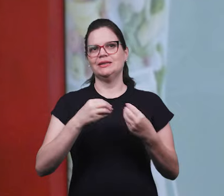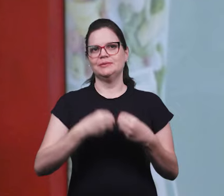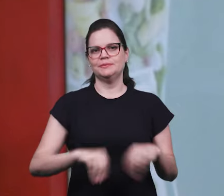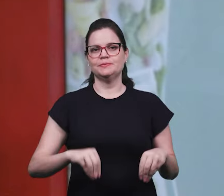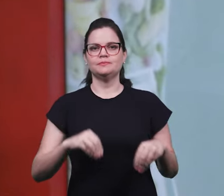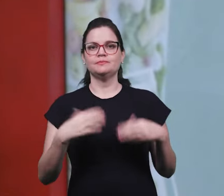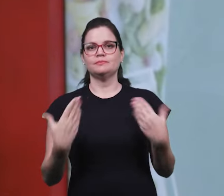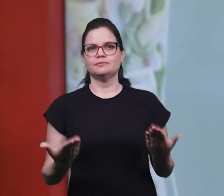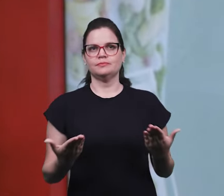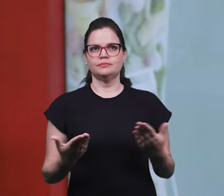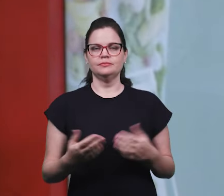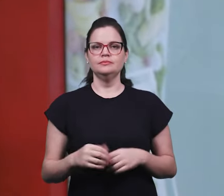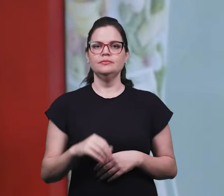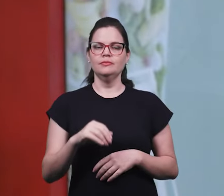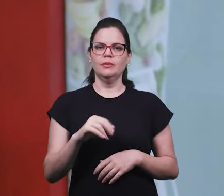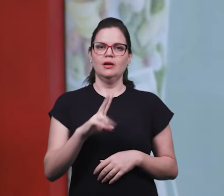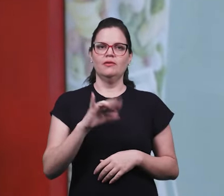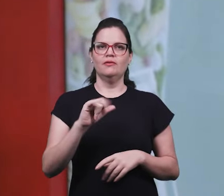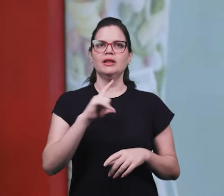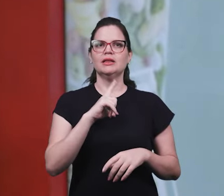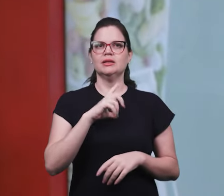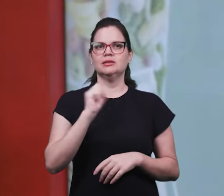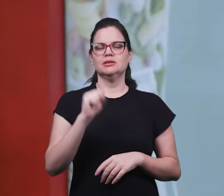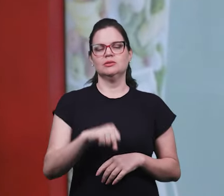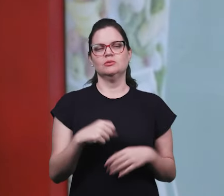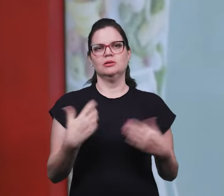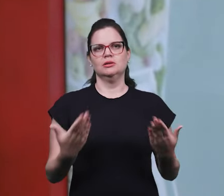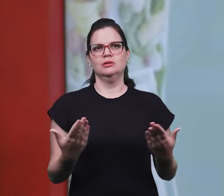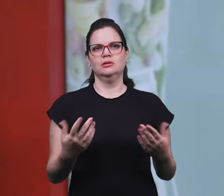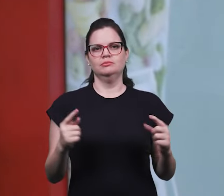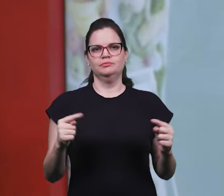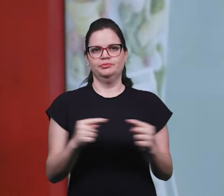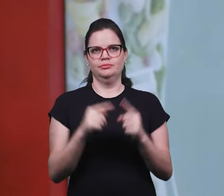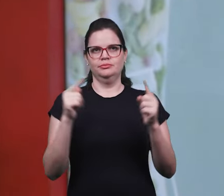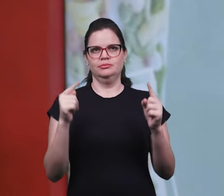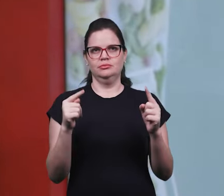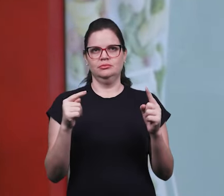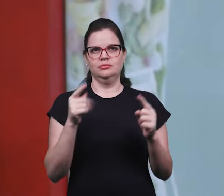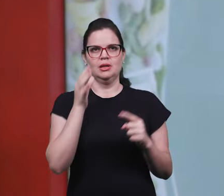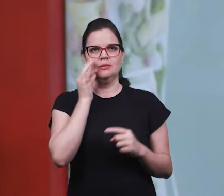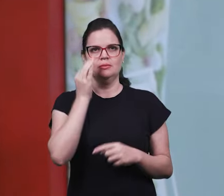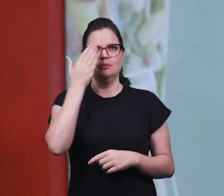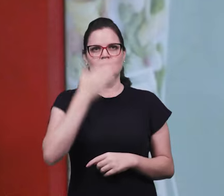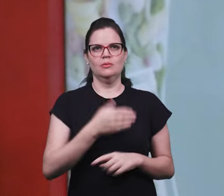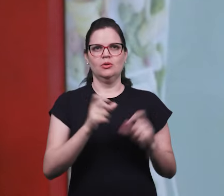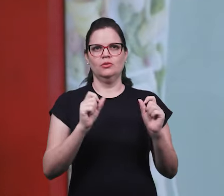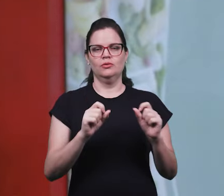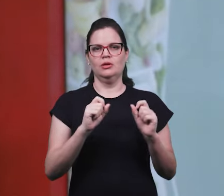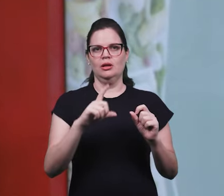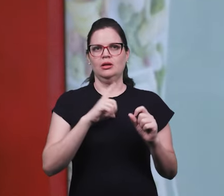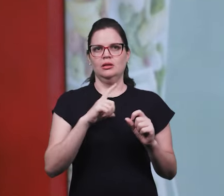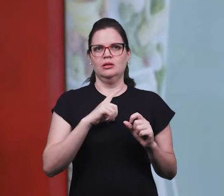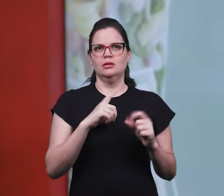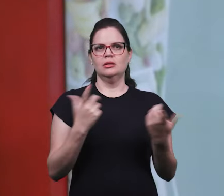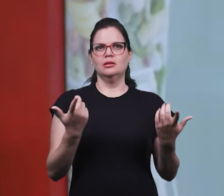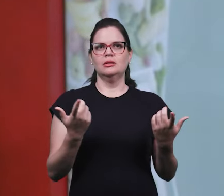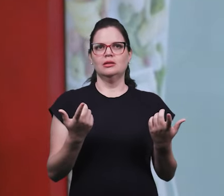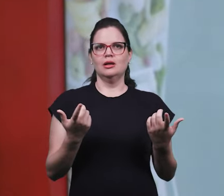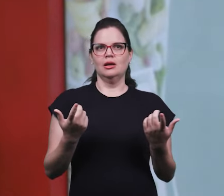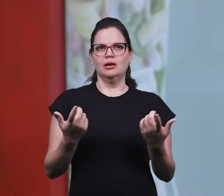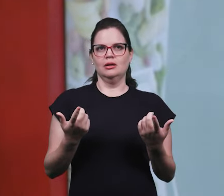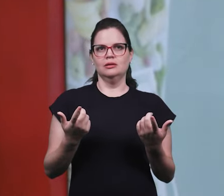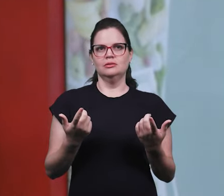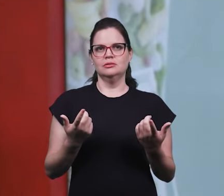nutricional do paciente durante o tratamento eh tá associada já comprovadamente que tem uma resposta menor ao tratamento